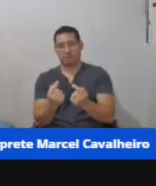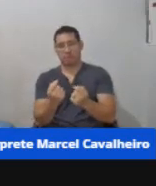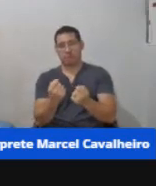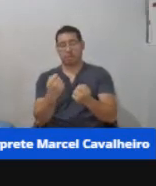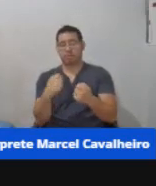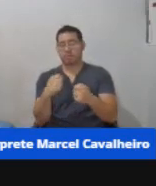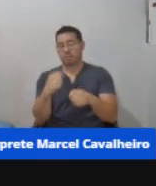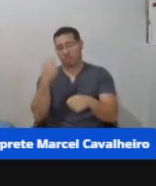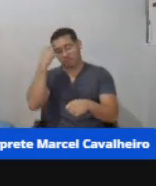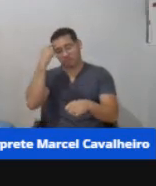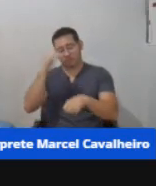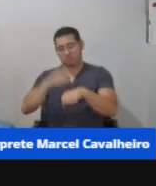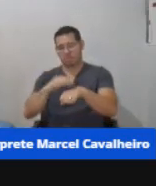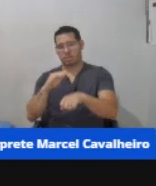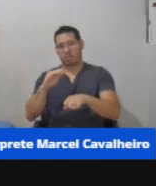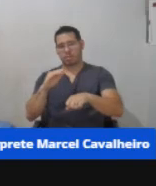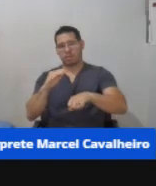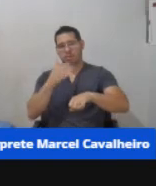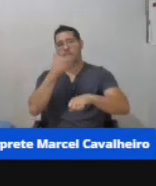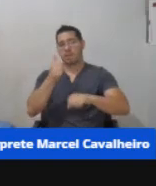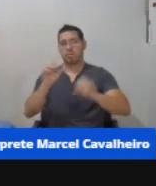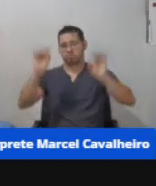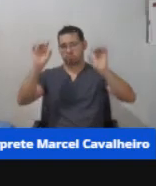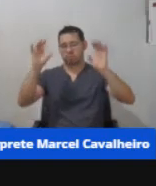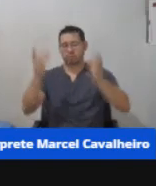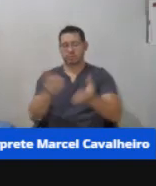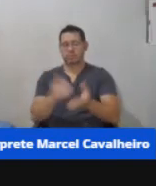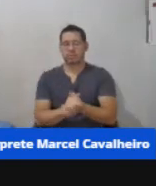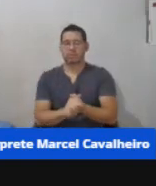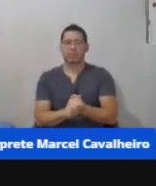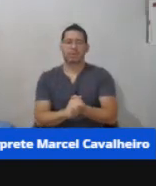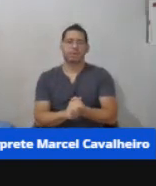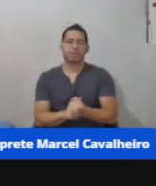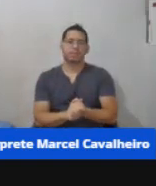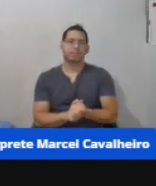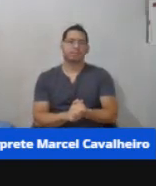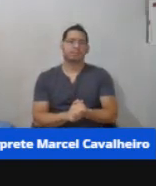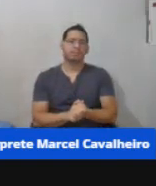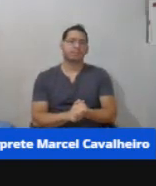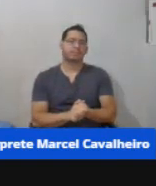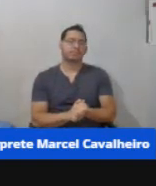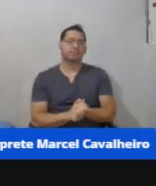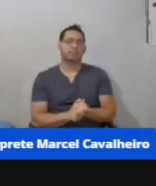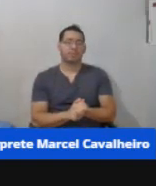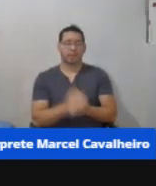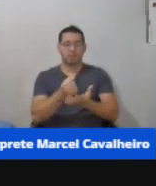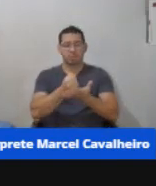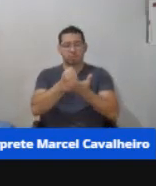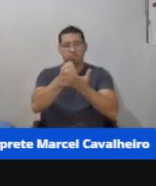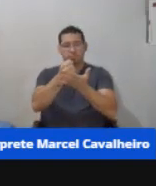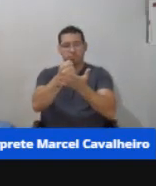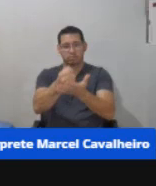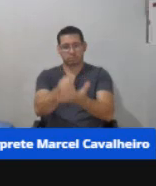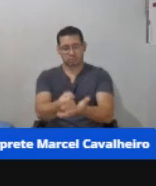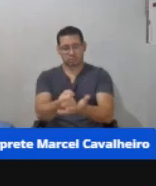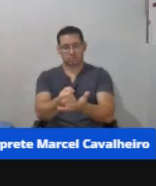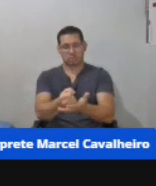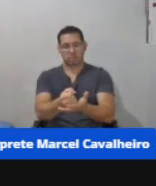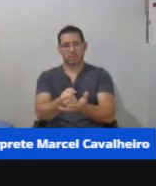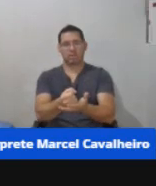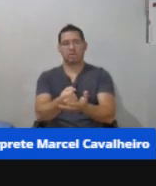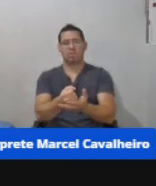como sugere a denominação do próprio campo em questão, contribuir para a conscientização